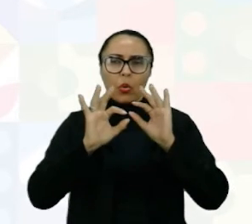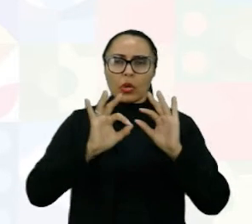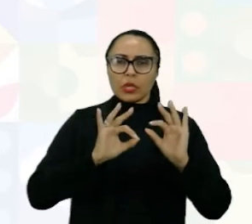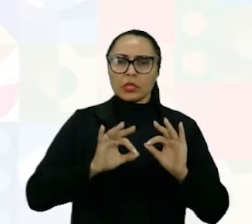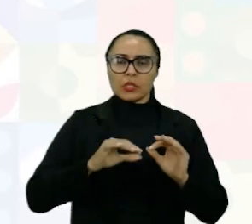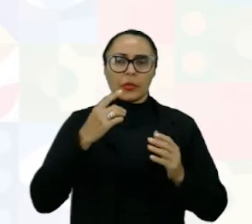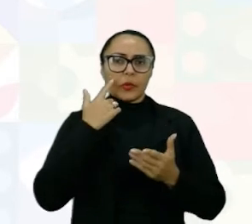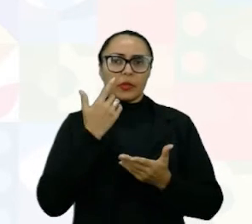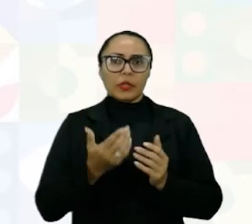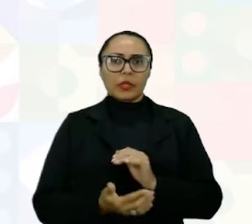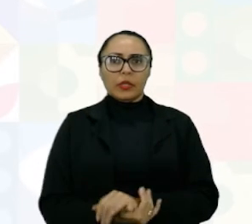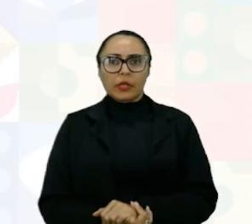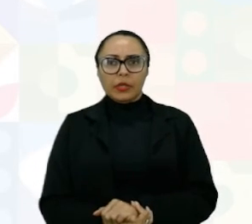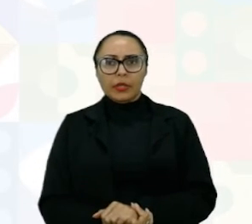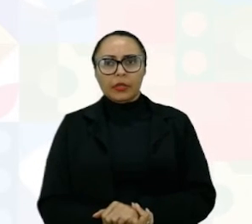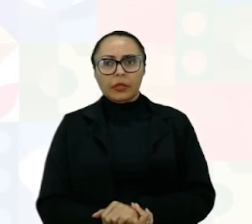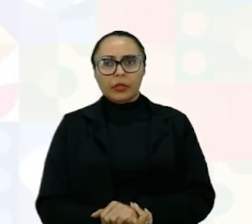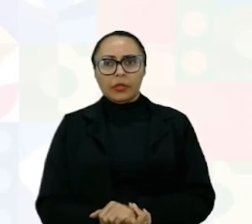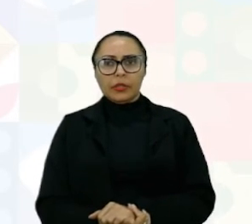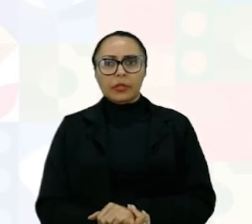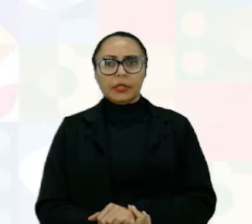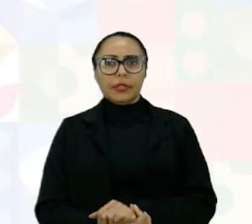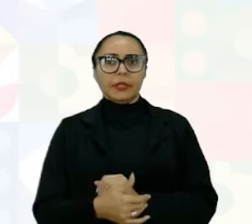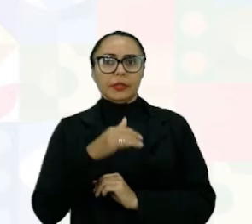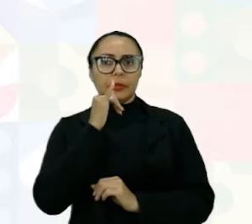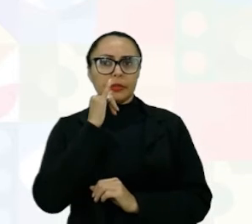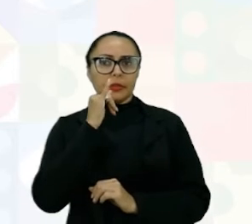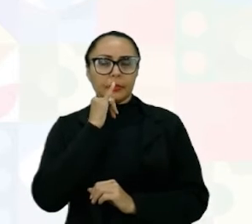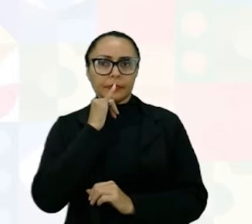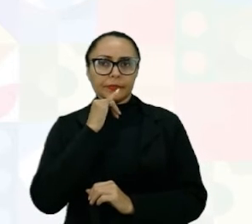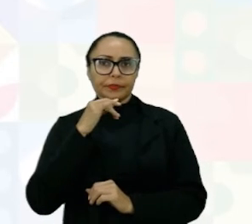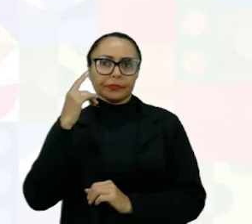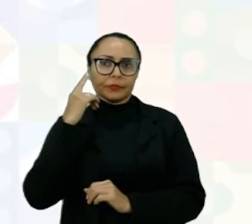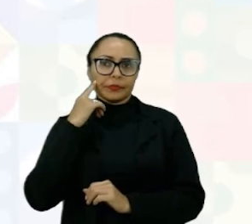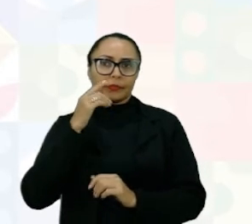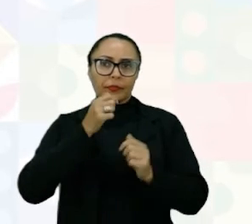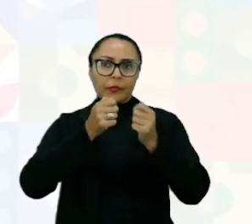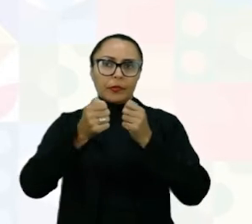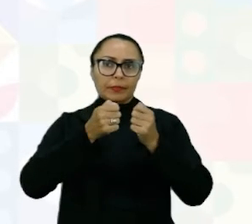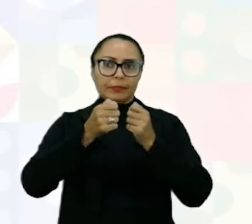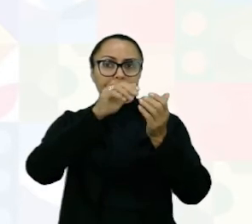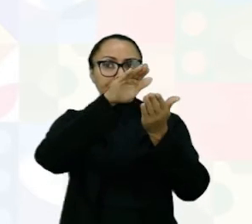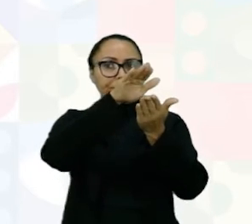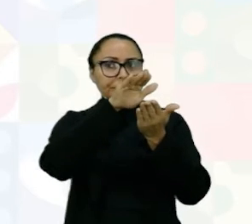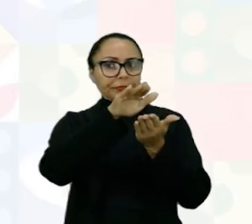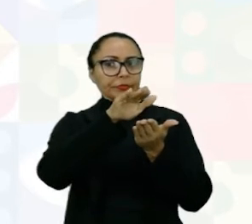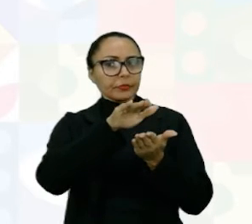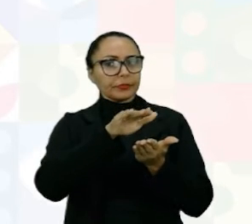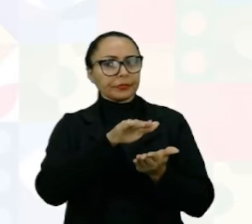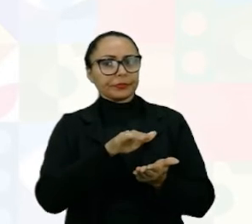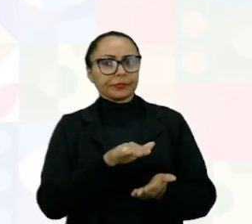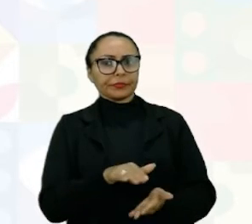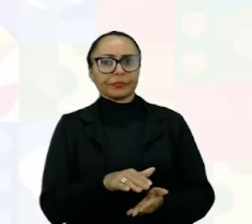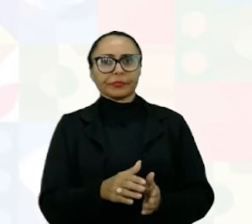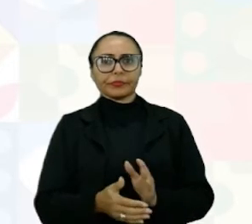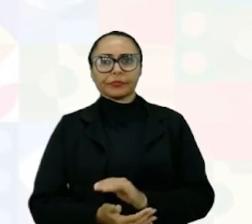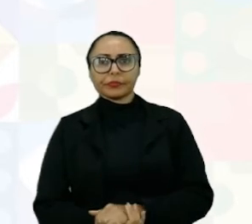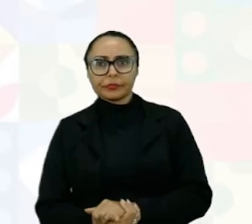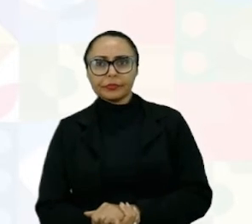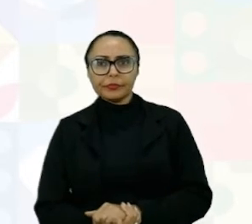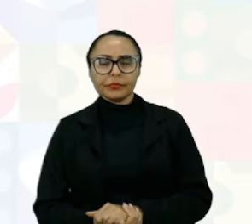produção. Um exemplo seria, no controle de estoques, de